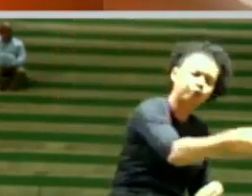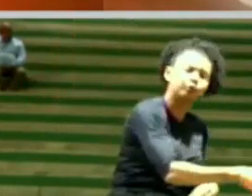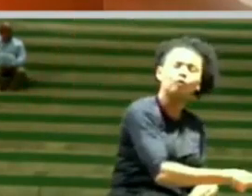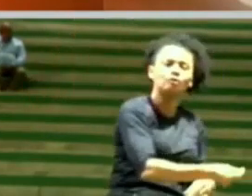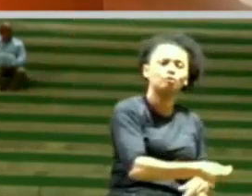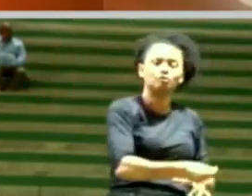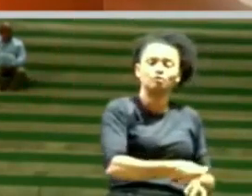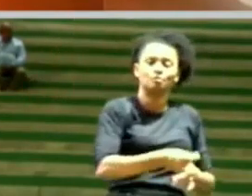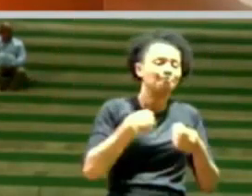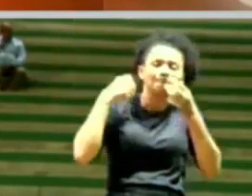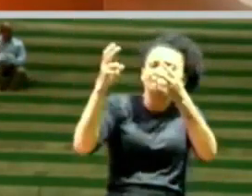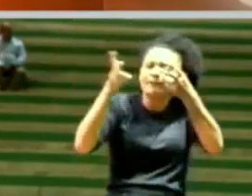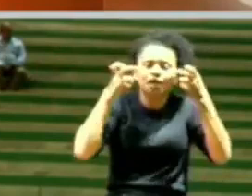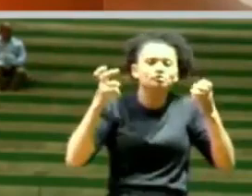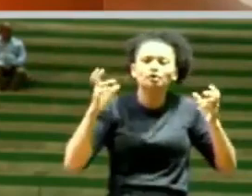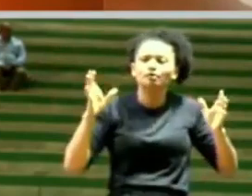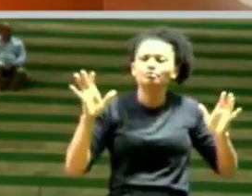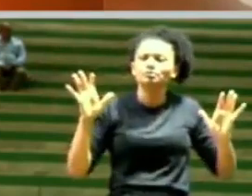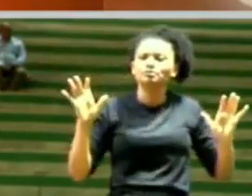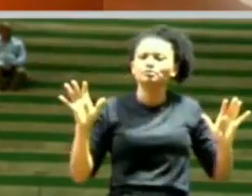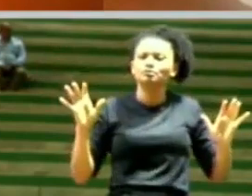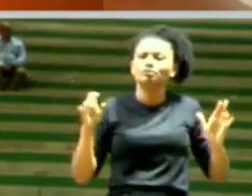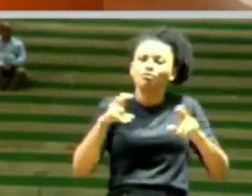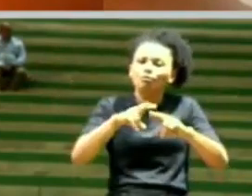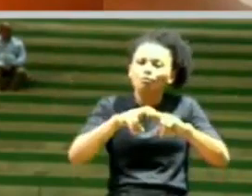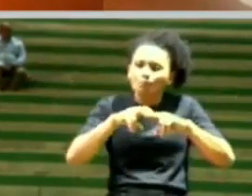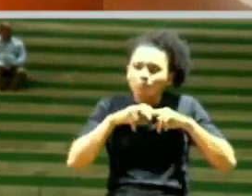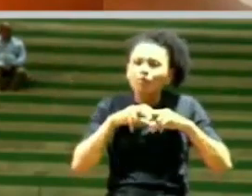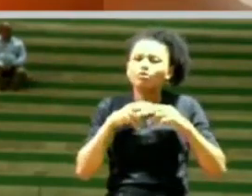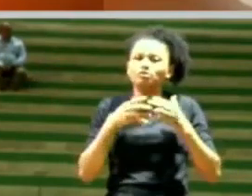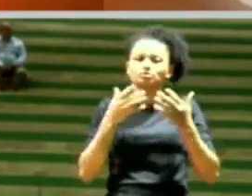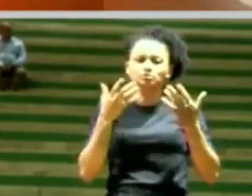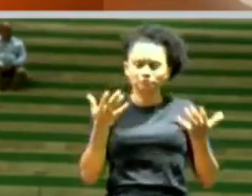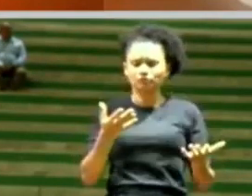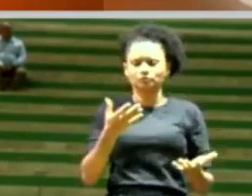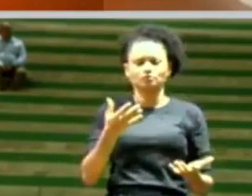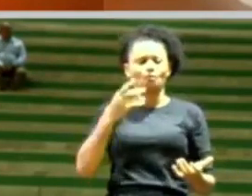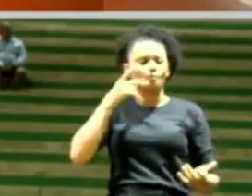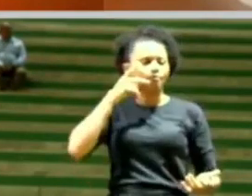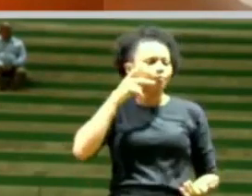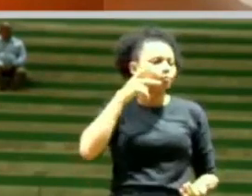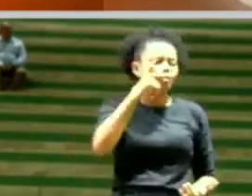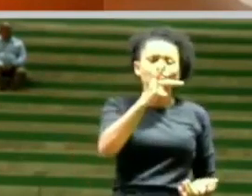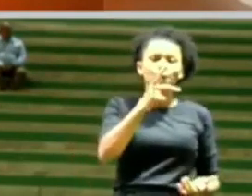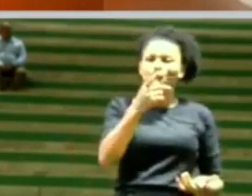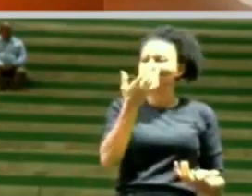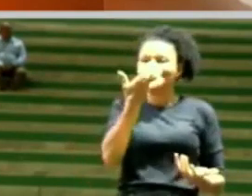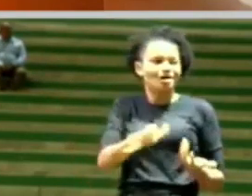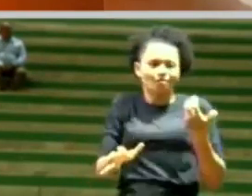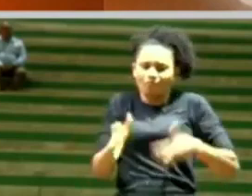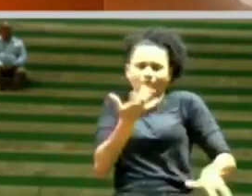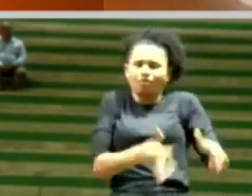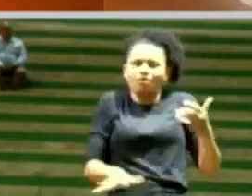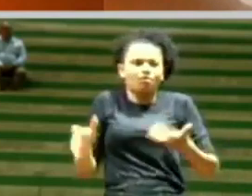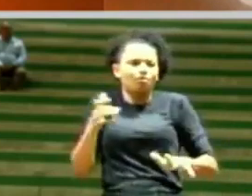você perceba. Por isso que profeta nunca é desejado,